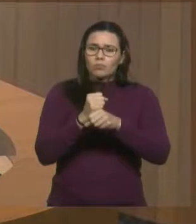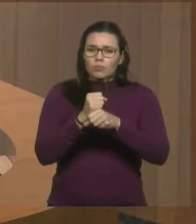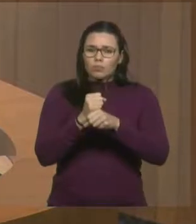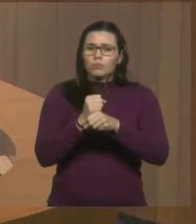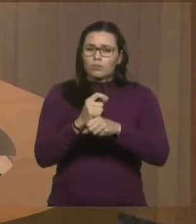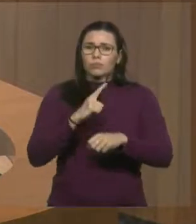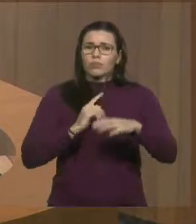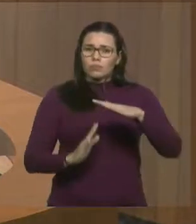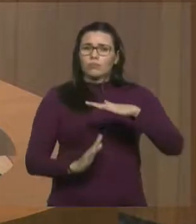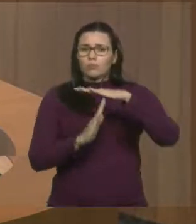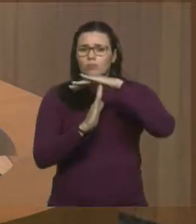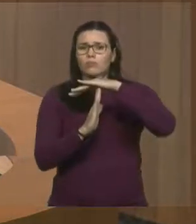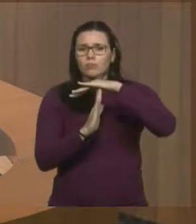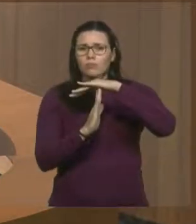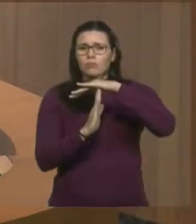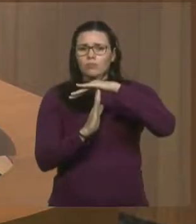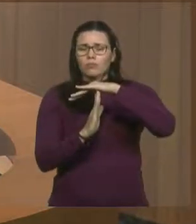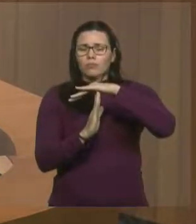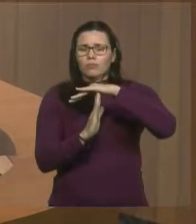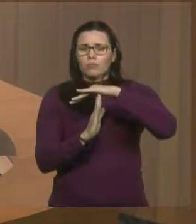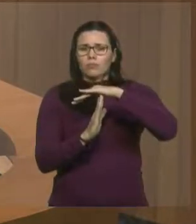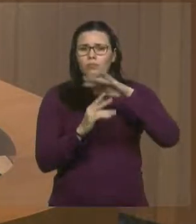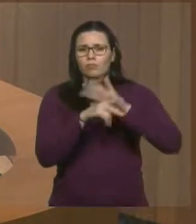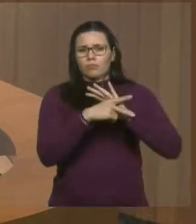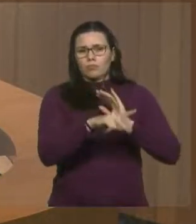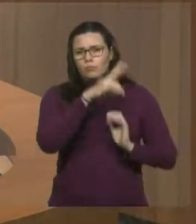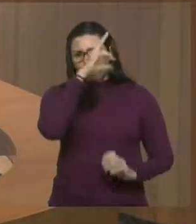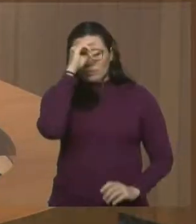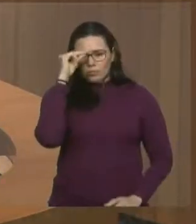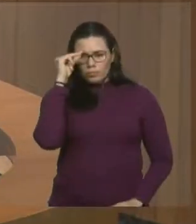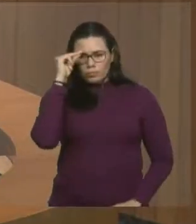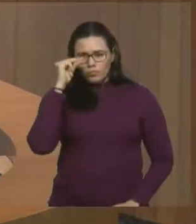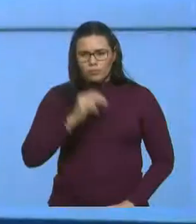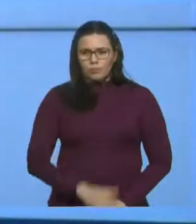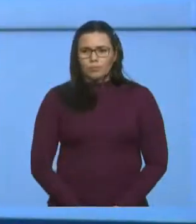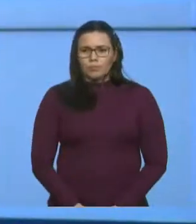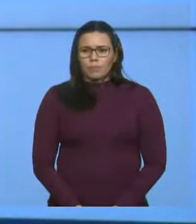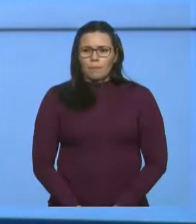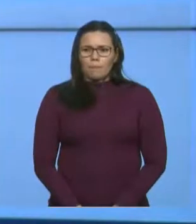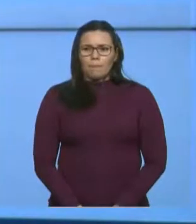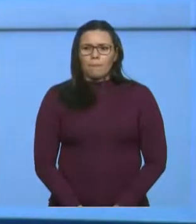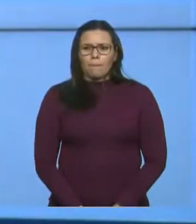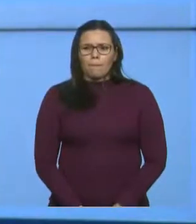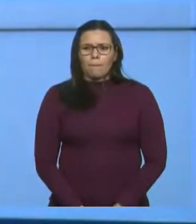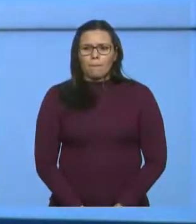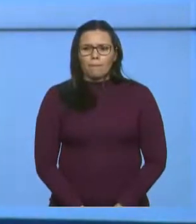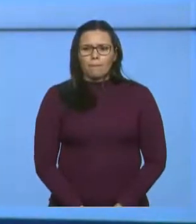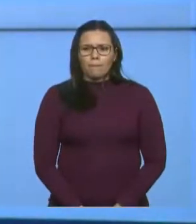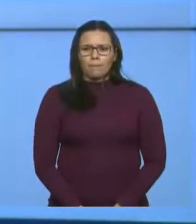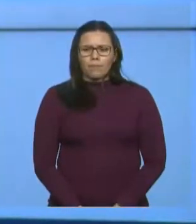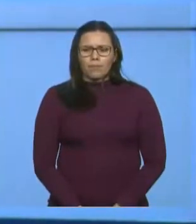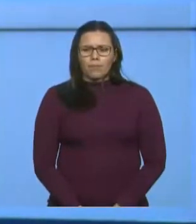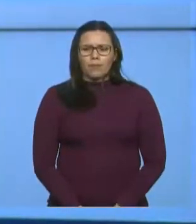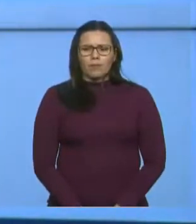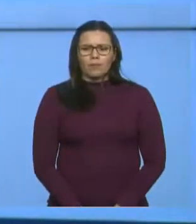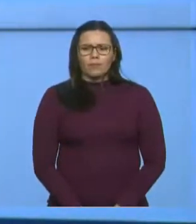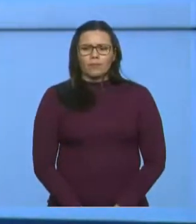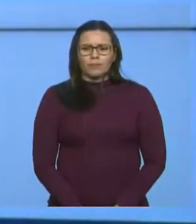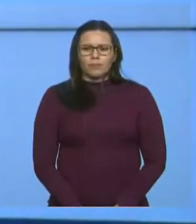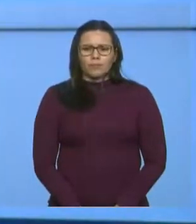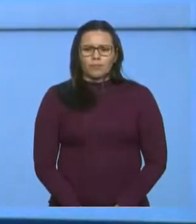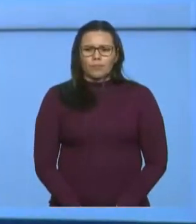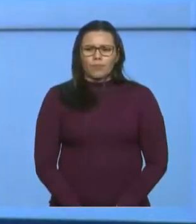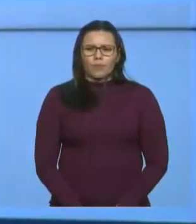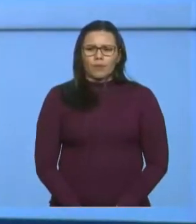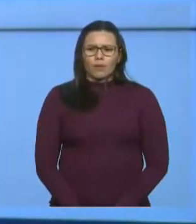vai ter que tirar de alguma forma. Então, não cabe, no momento inicial, essa discussão. A média que o